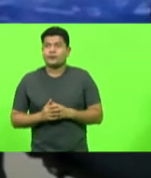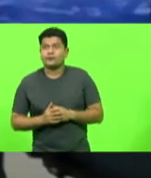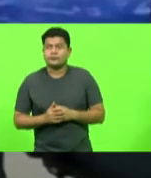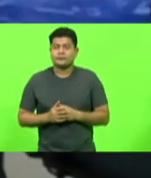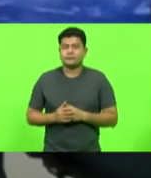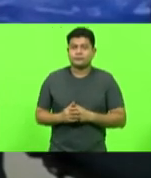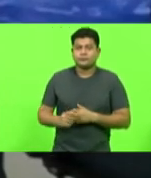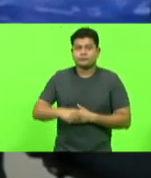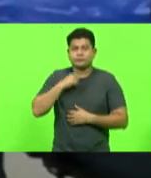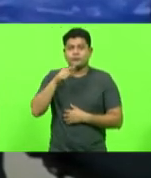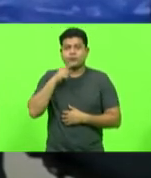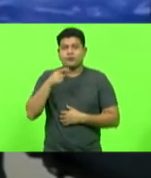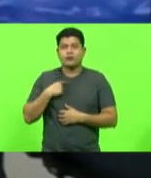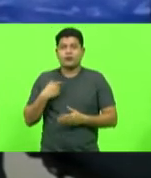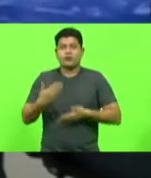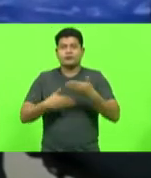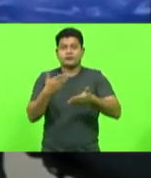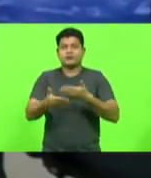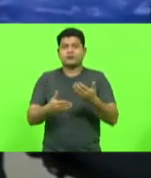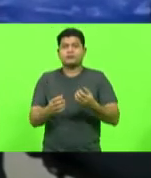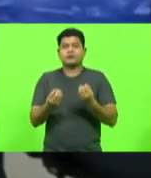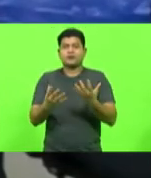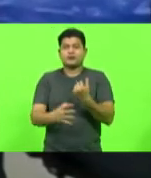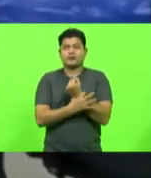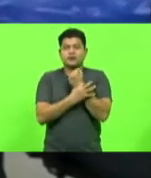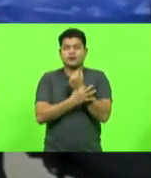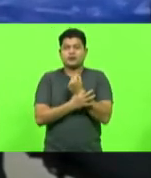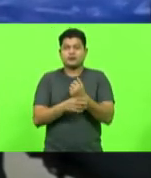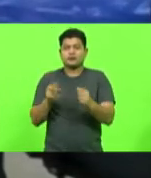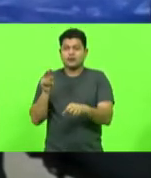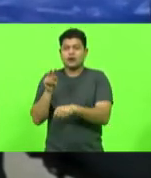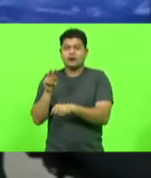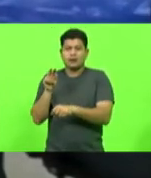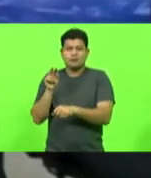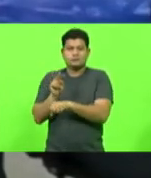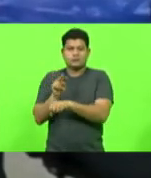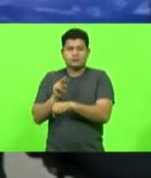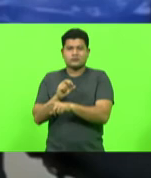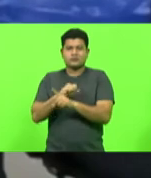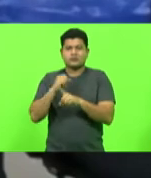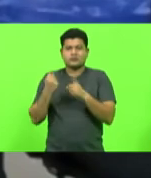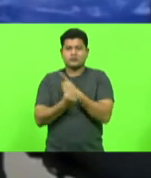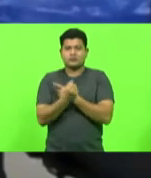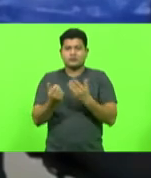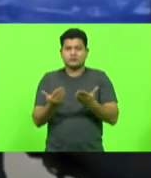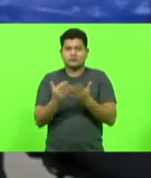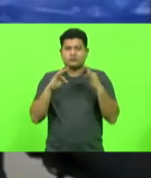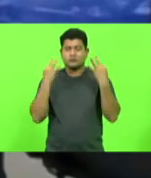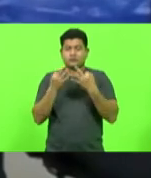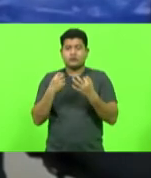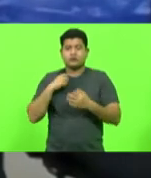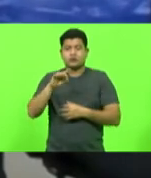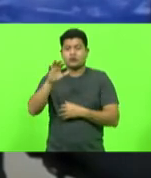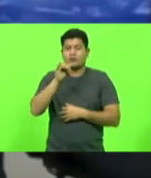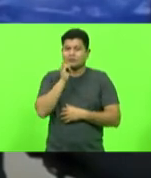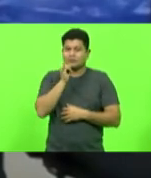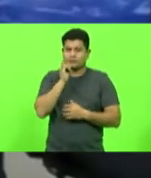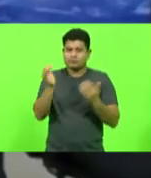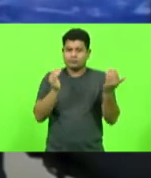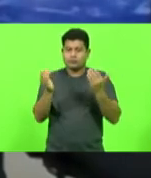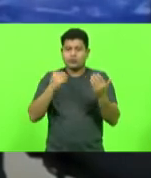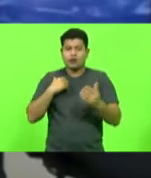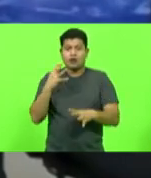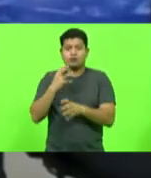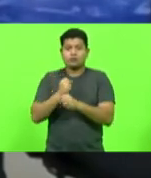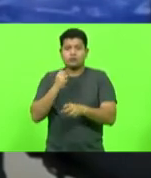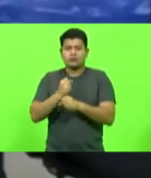de garantir a proteção social às famílias no estado de Santa Catarina. E para poder ilustrar um pouco isso, eu fiz um cálculo muito